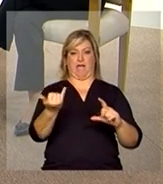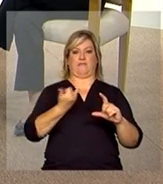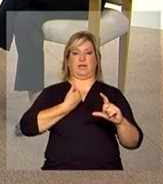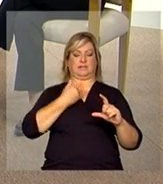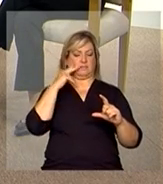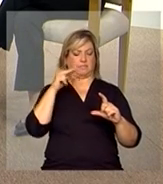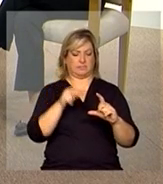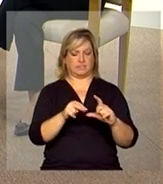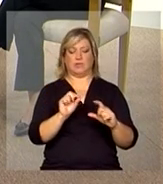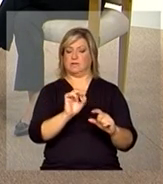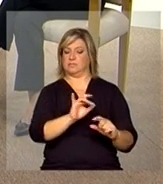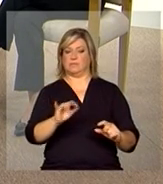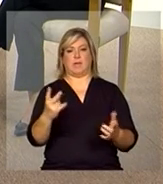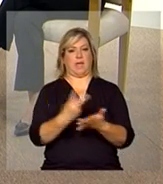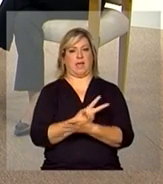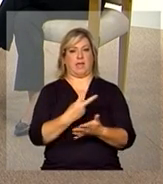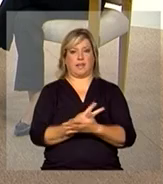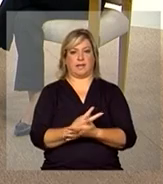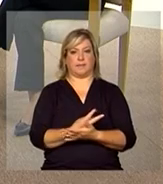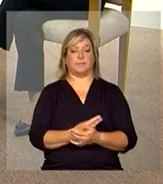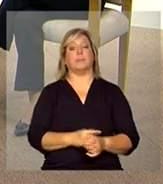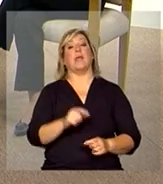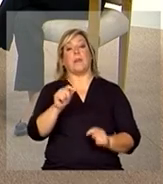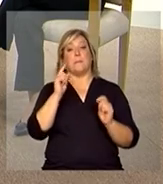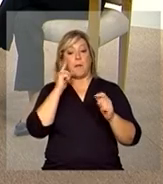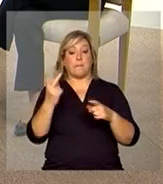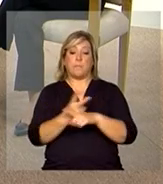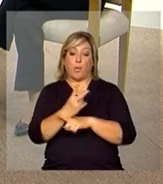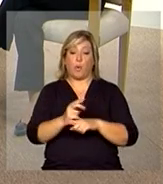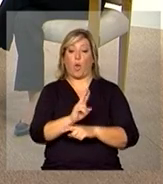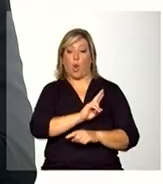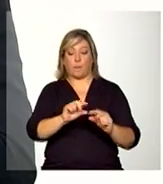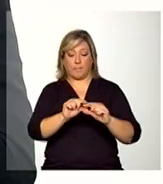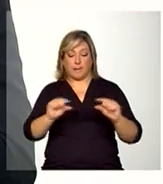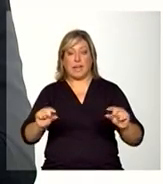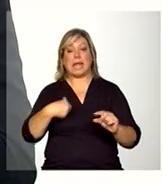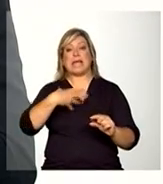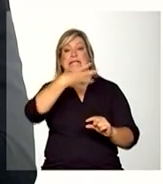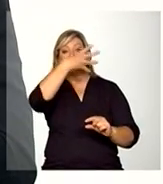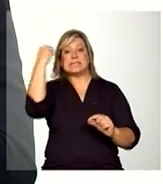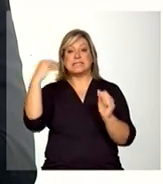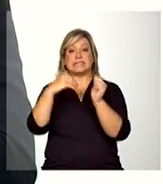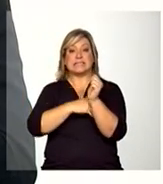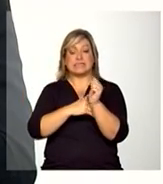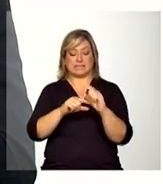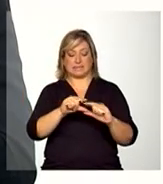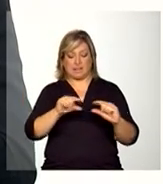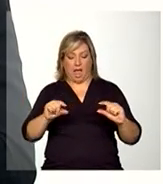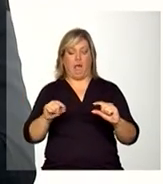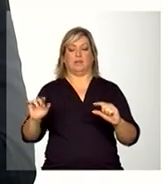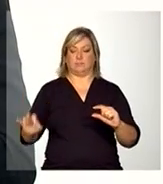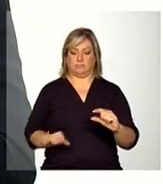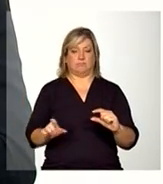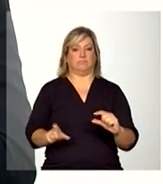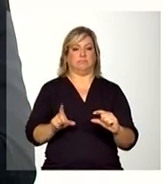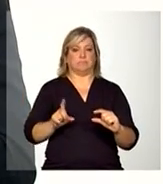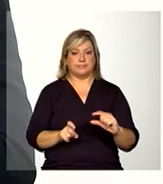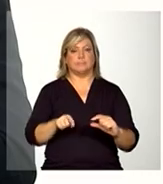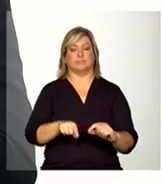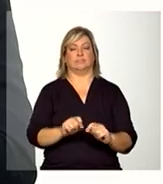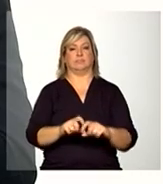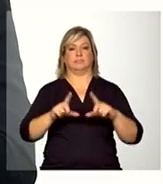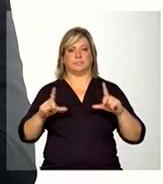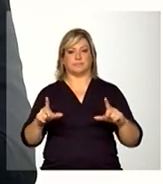gente recomenda é clicar em esqueci minha senha na página principal do sa eh aplicações sem